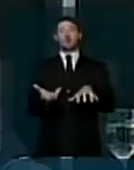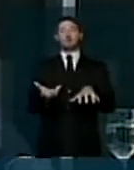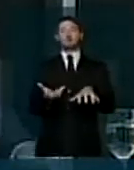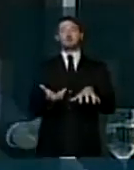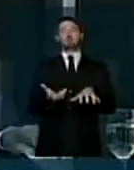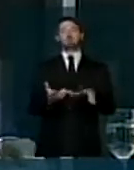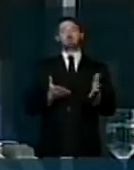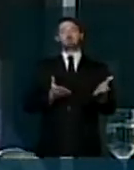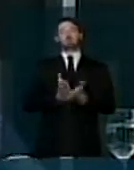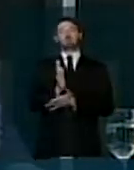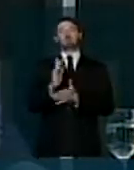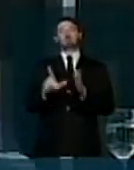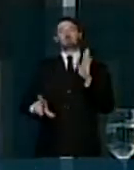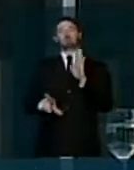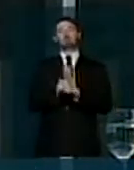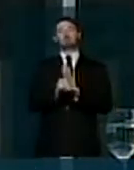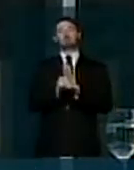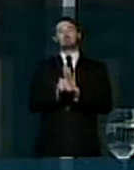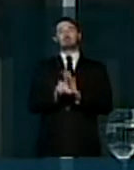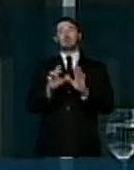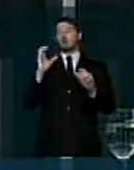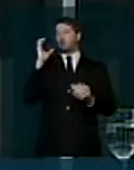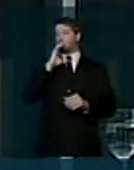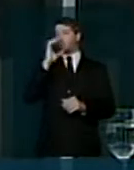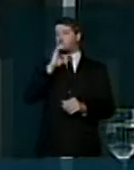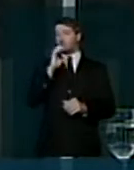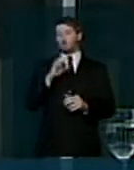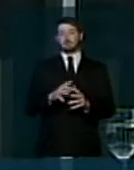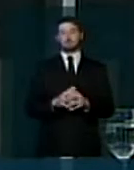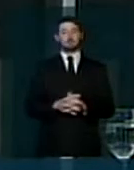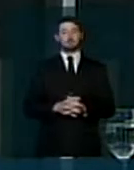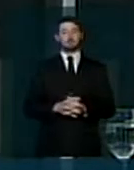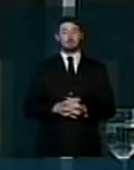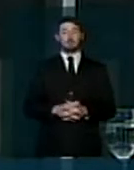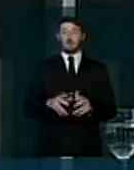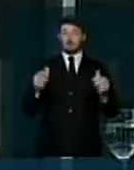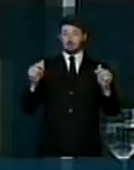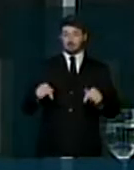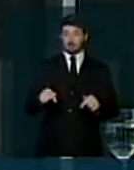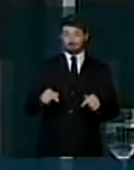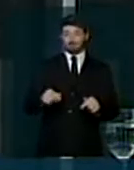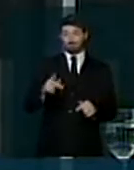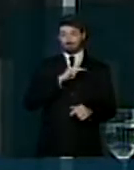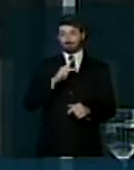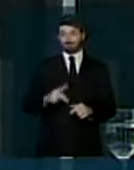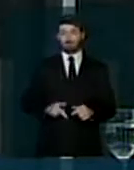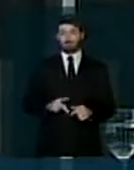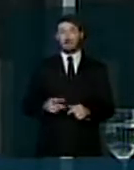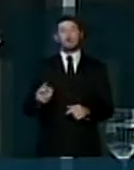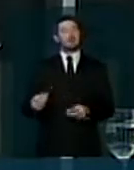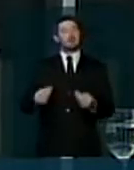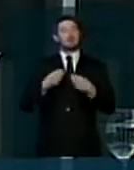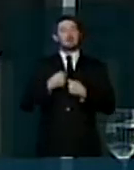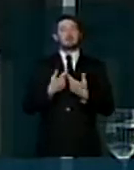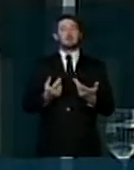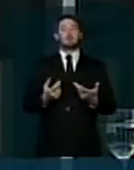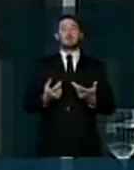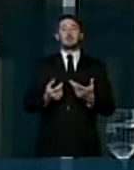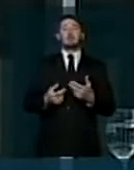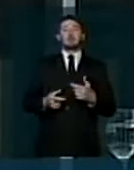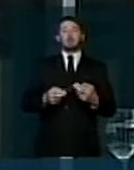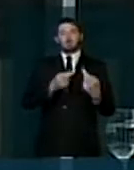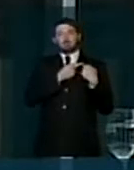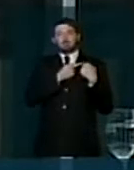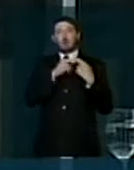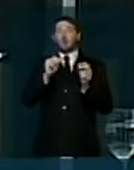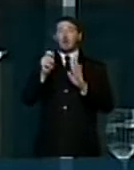Nacional aprovar essa legislação com urgência. Aqui, senhor presidente, me foi dada a tarefa de ser relator em